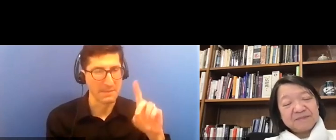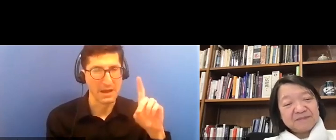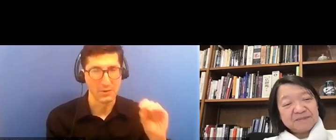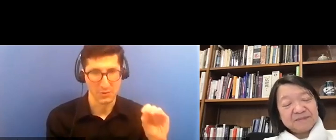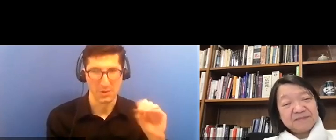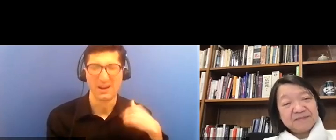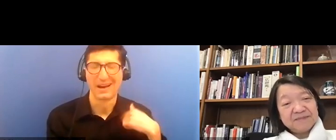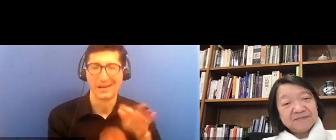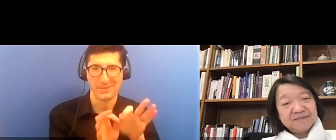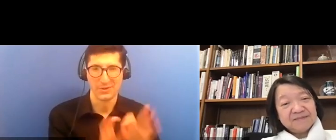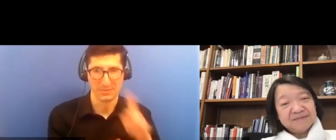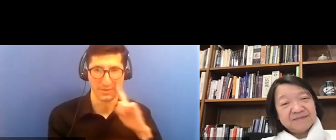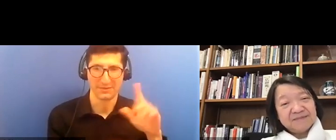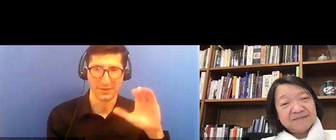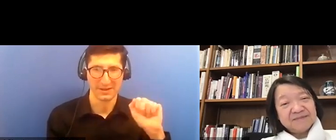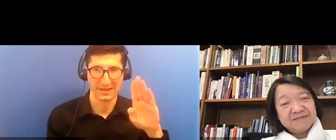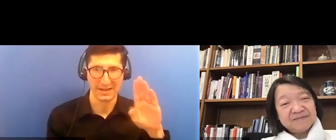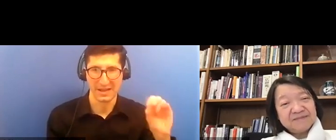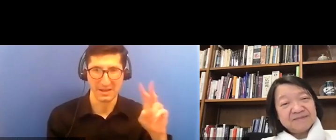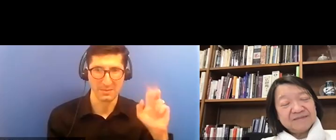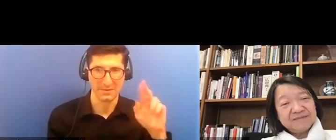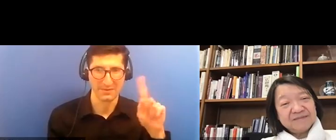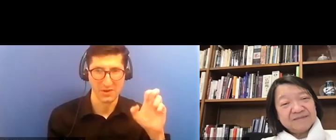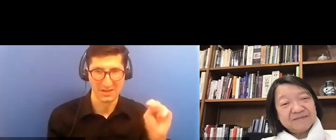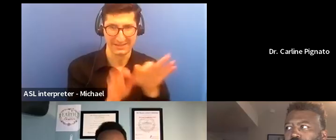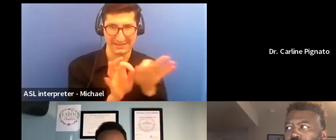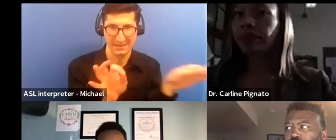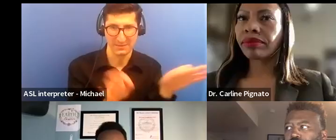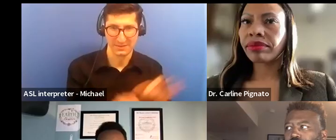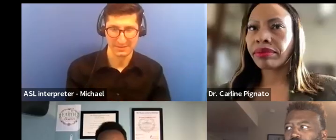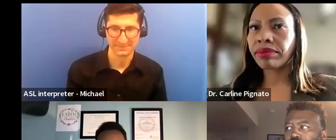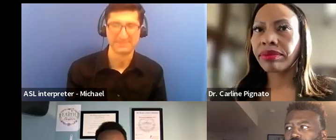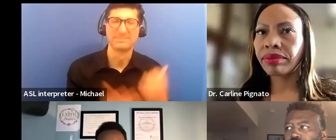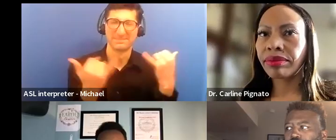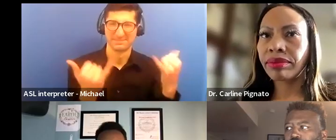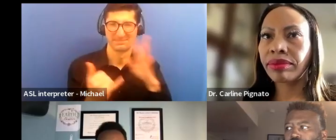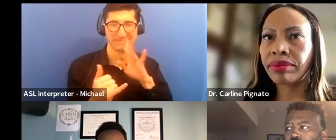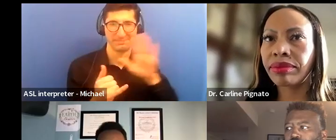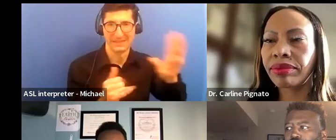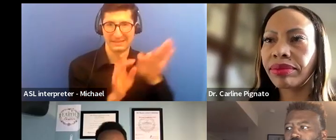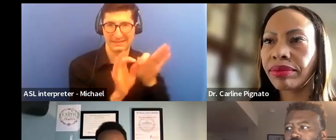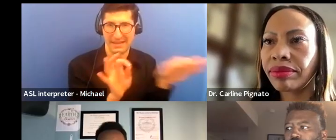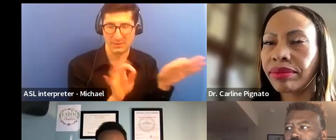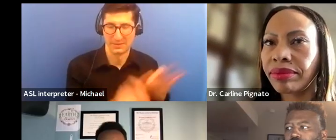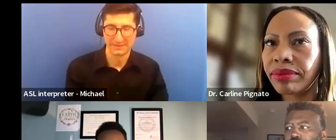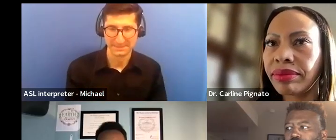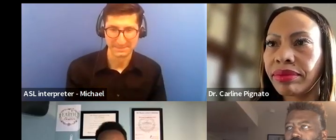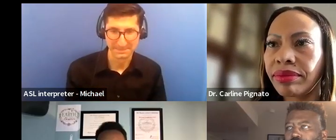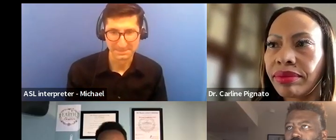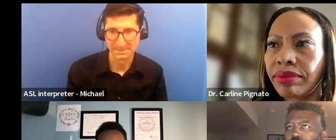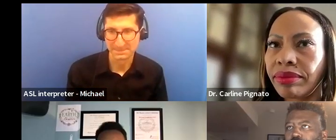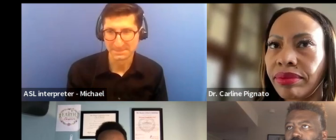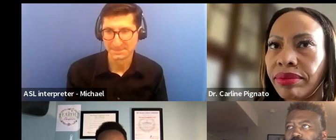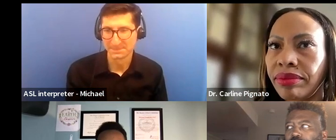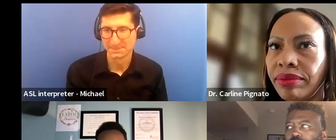o intérprete de crioulo cabo-verdiano País Norte. Para você acessar nosso canal, vai na parte inferior do computador, onde você